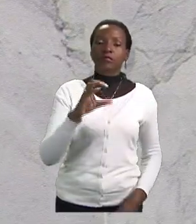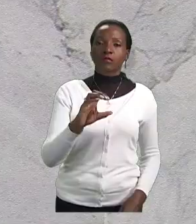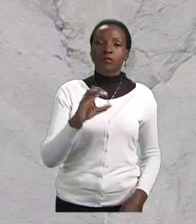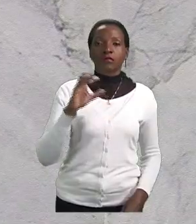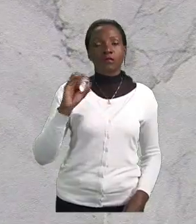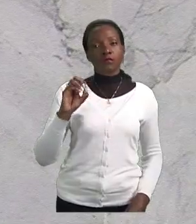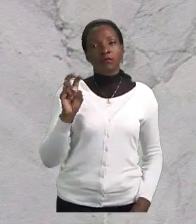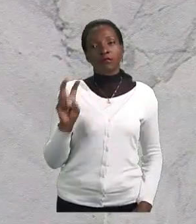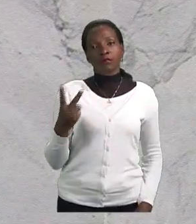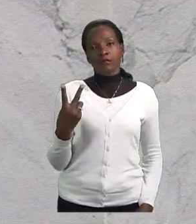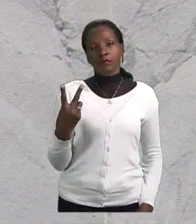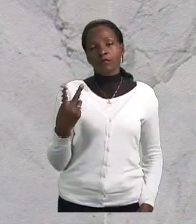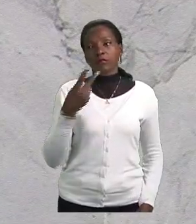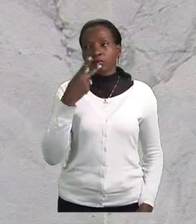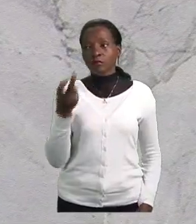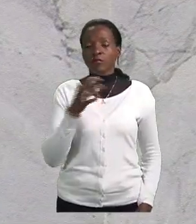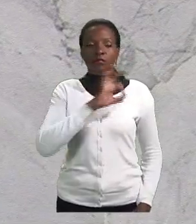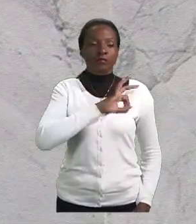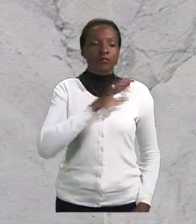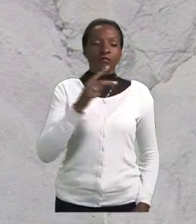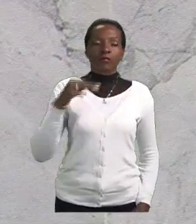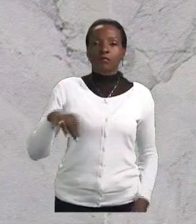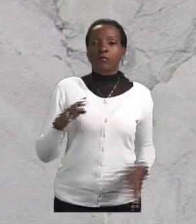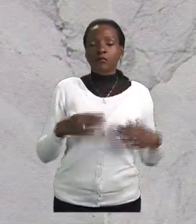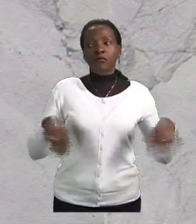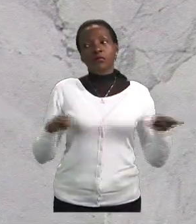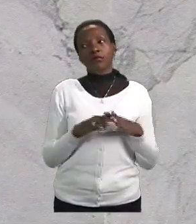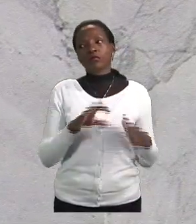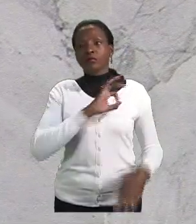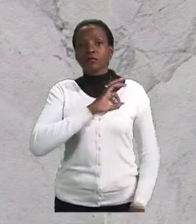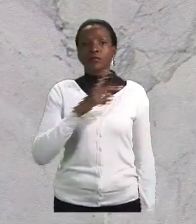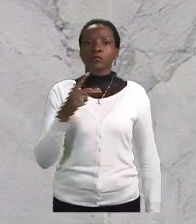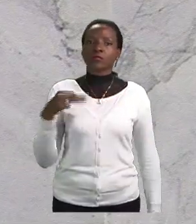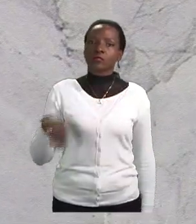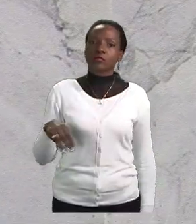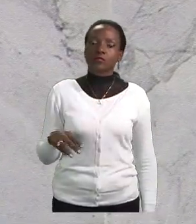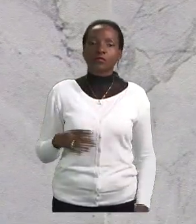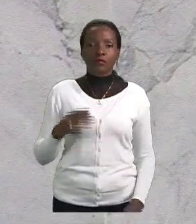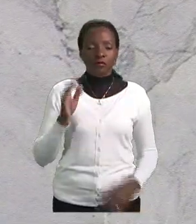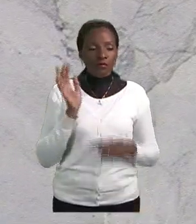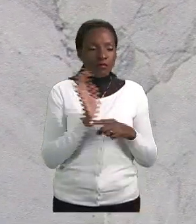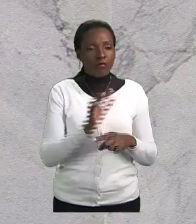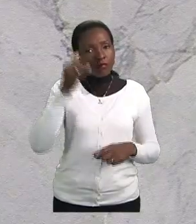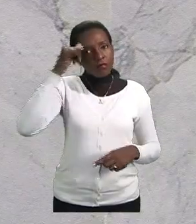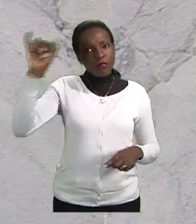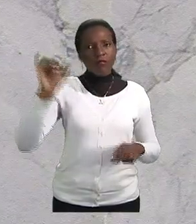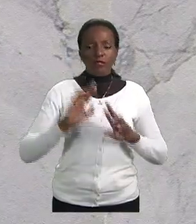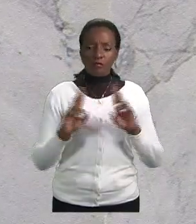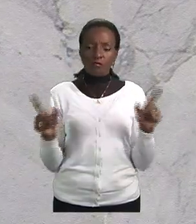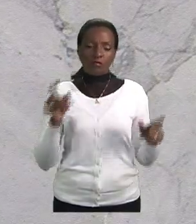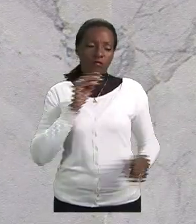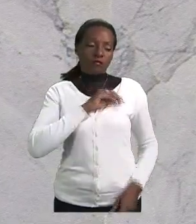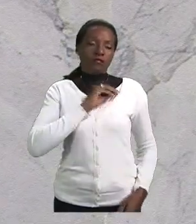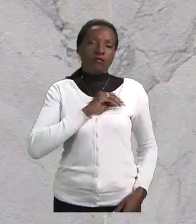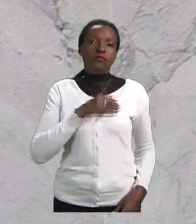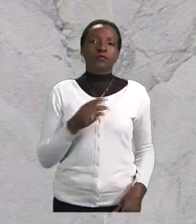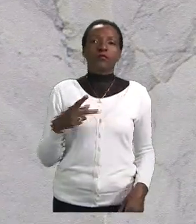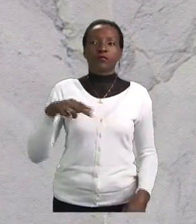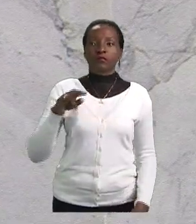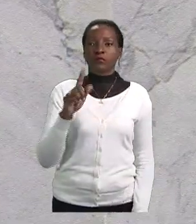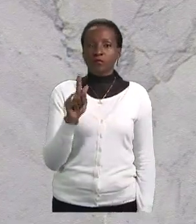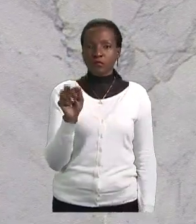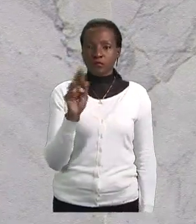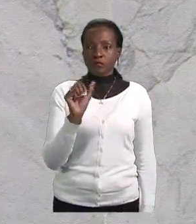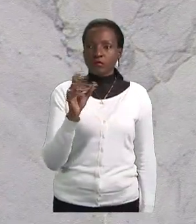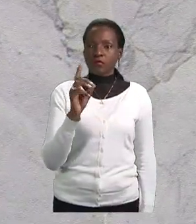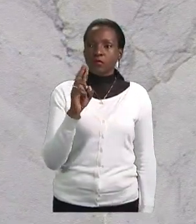parcela da polícia militar evitando que haja a diferença de salários entre graduações impostos com mais de 10% de diferença